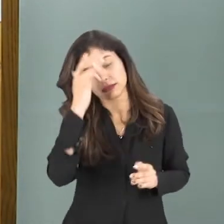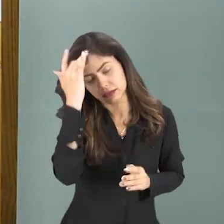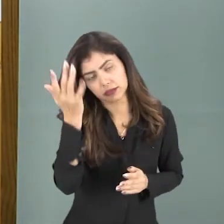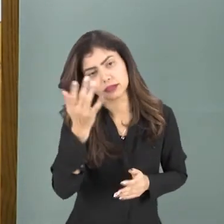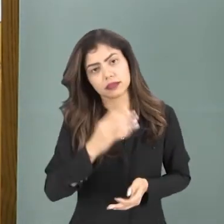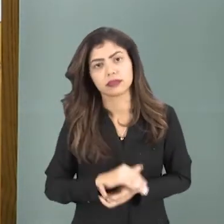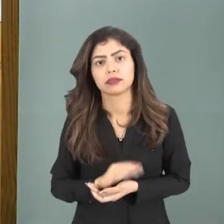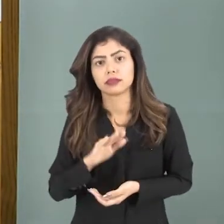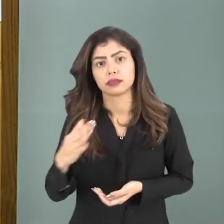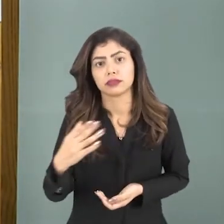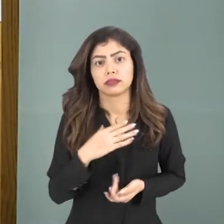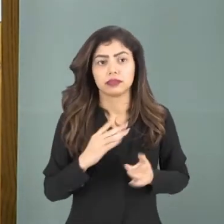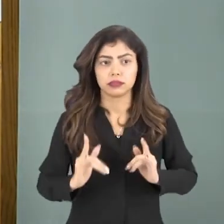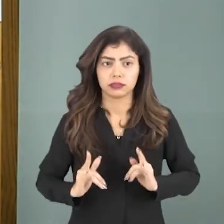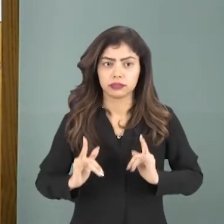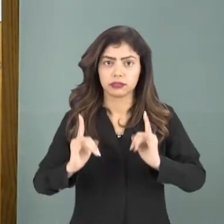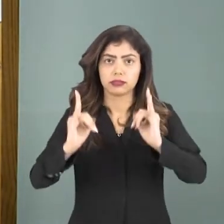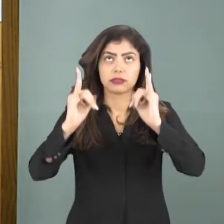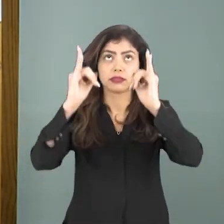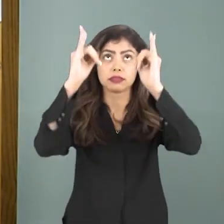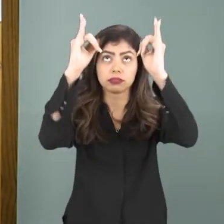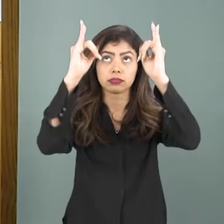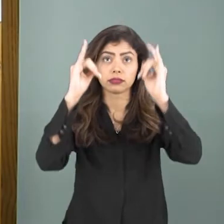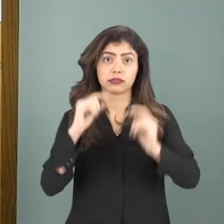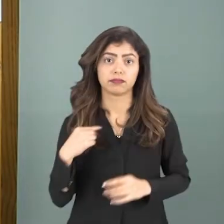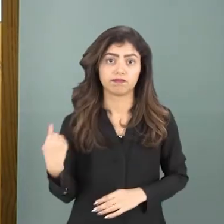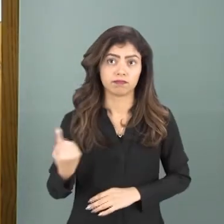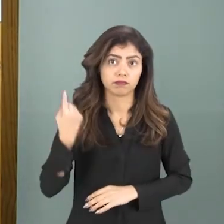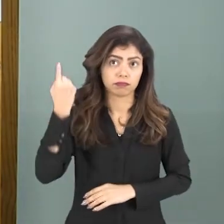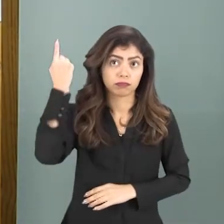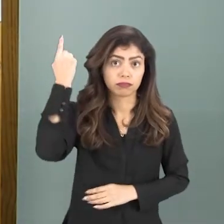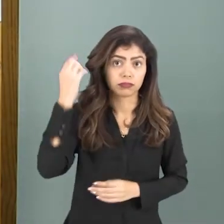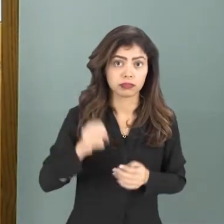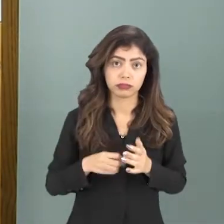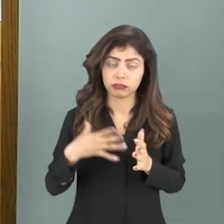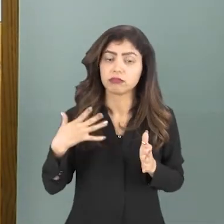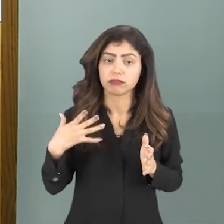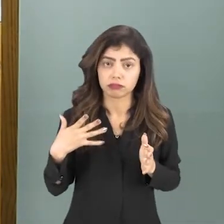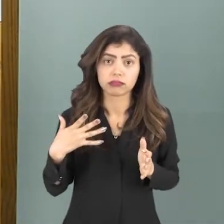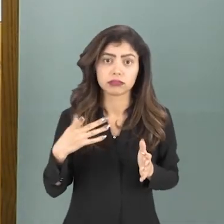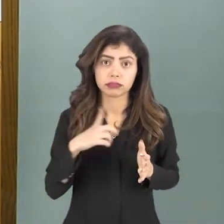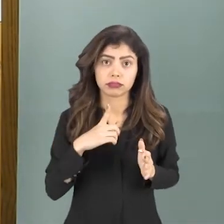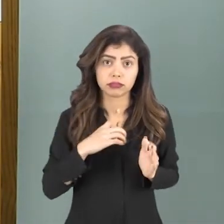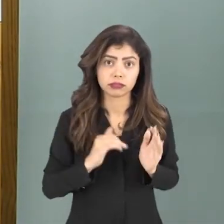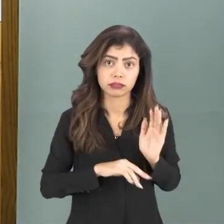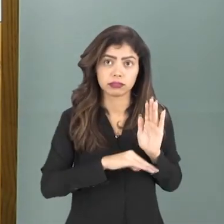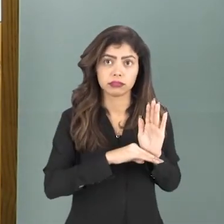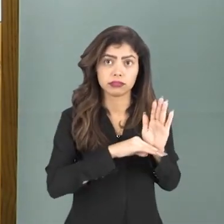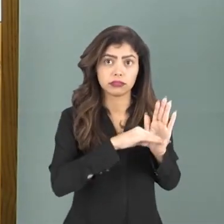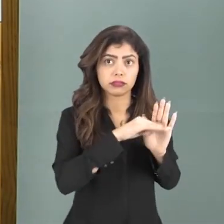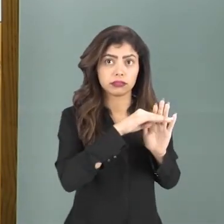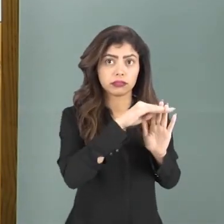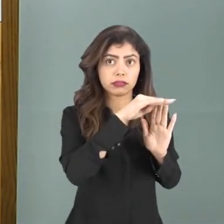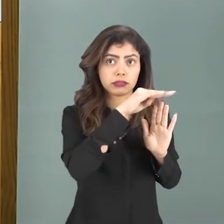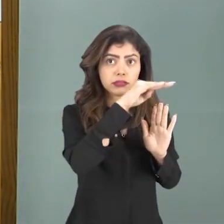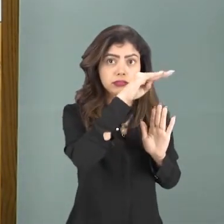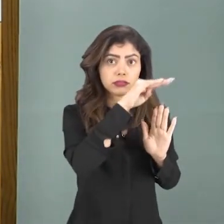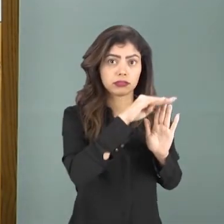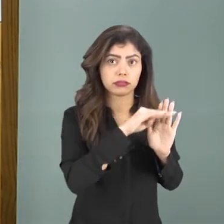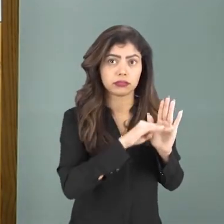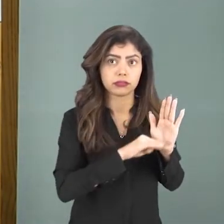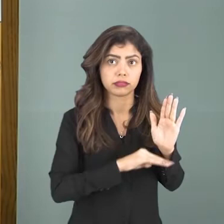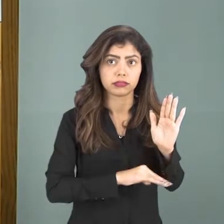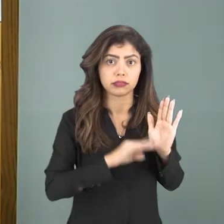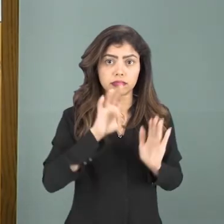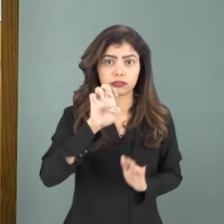tem facilidade. Quando o prédio é muito alto, com muitos andares, tem um elevador para facilitar